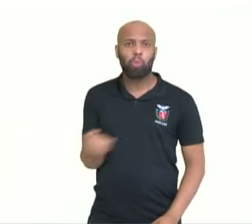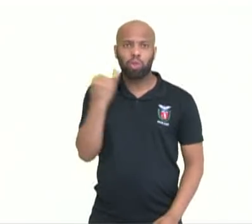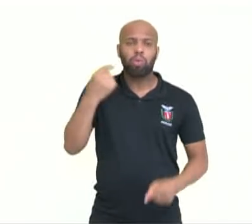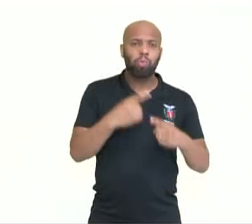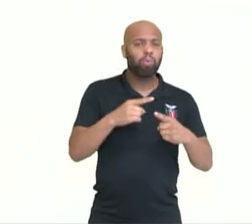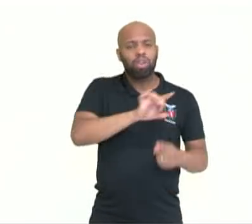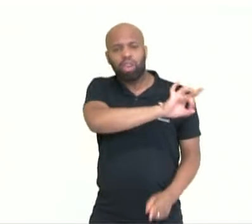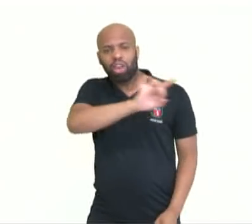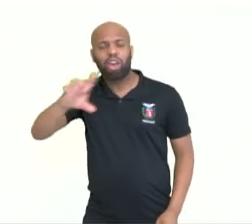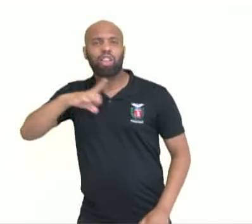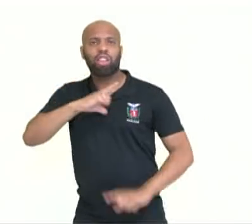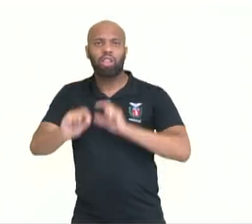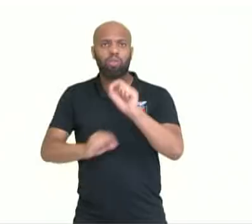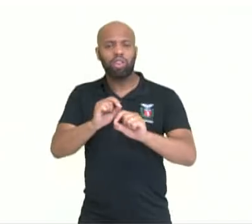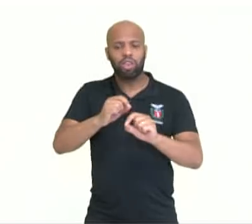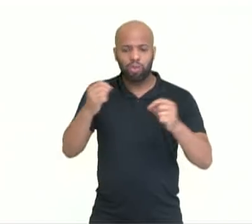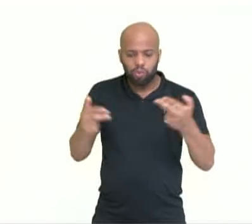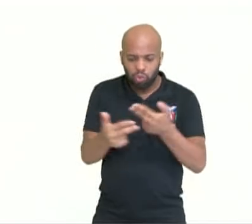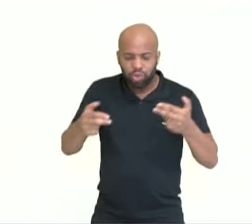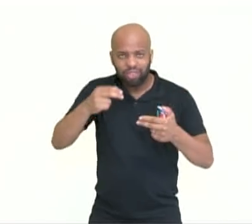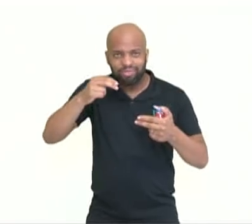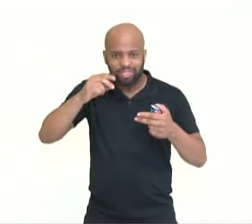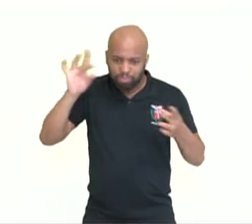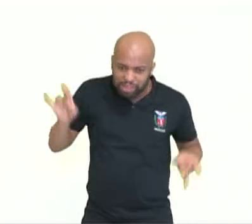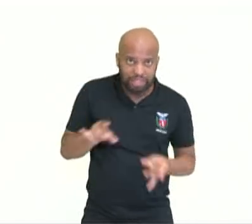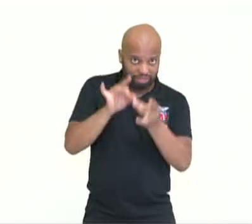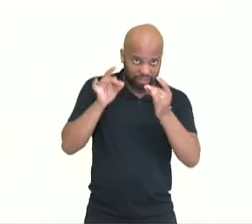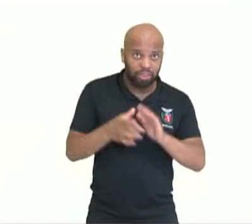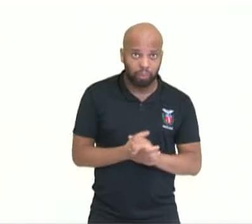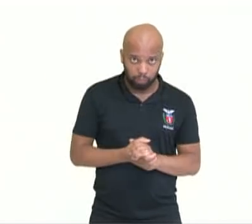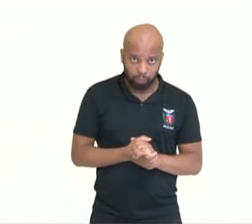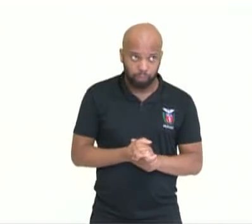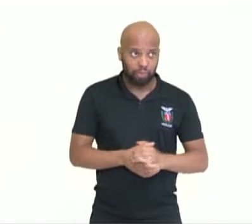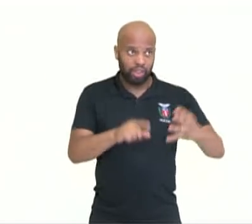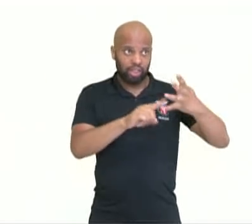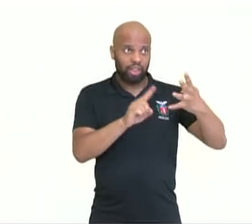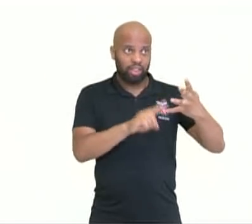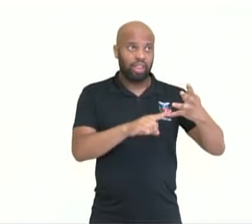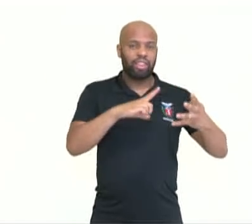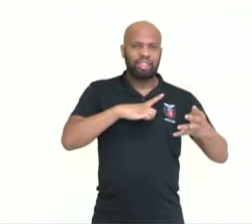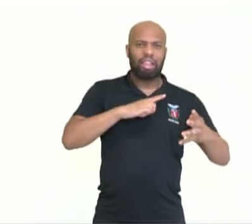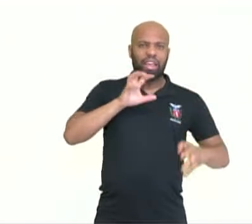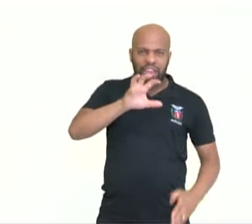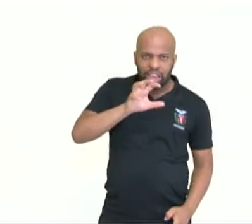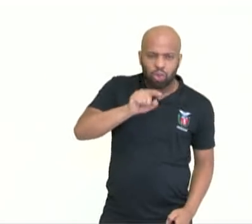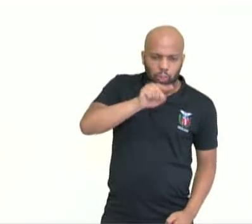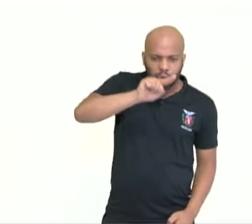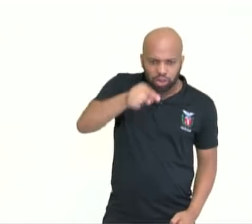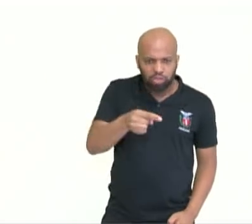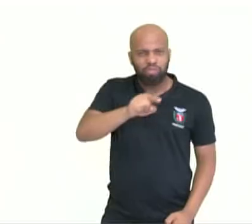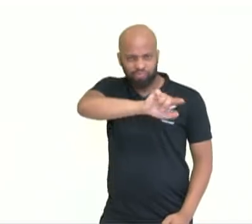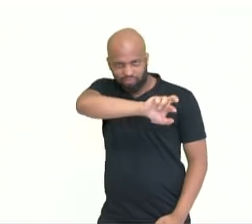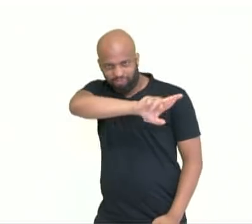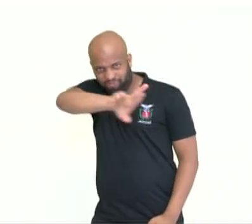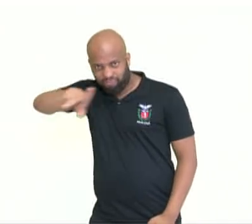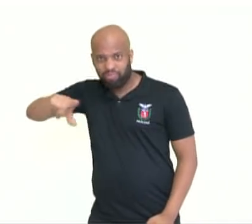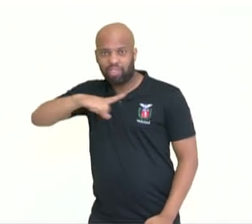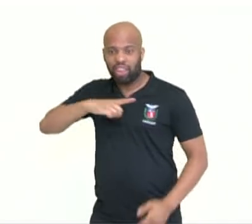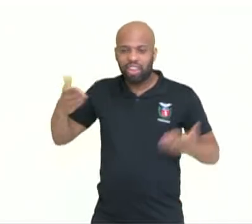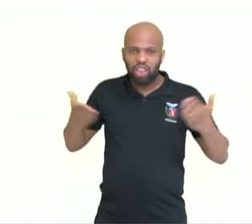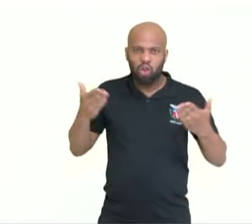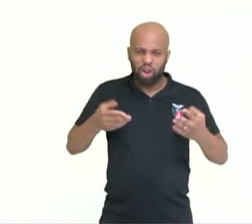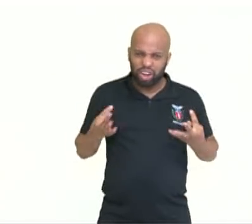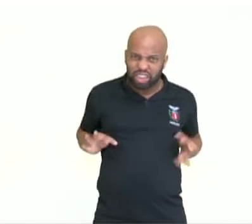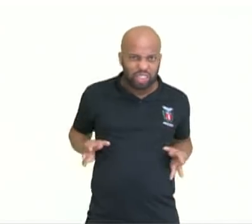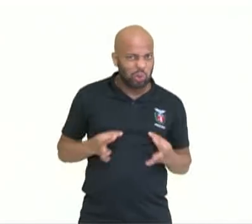a uma intencionalidade? Letra D, os sinais de pontuação, com a era tecnológica não fazem